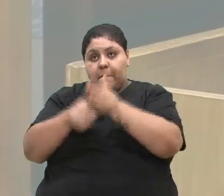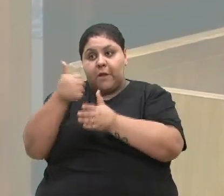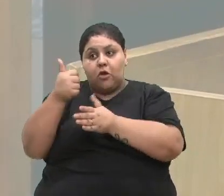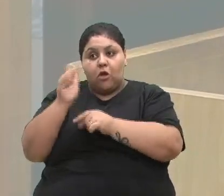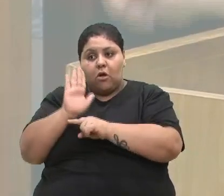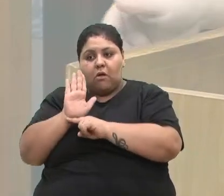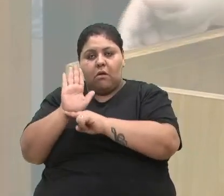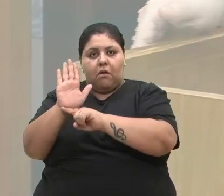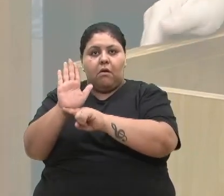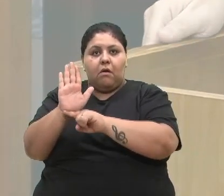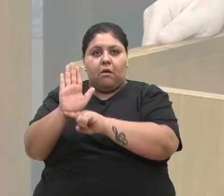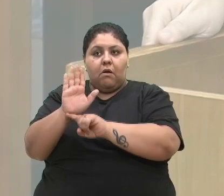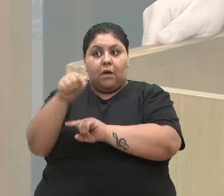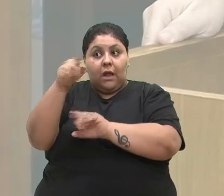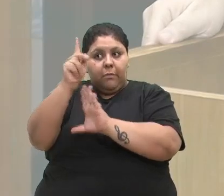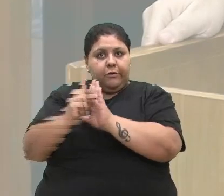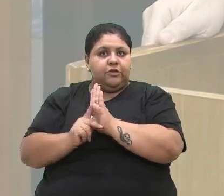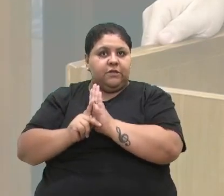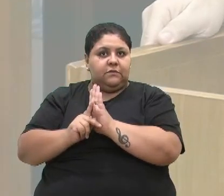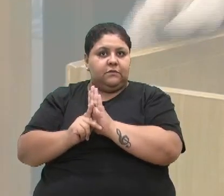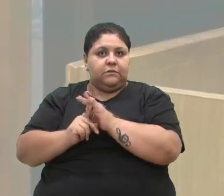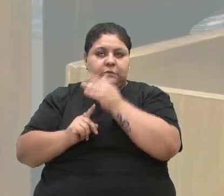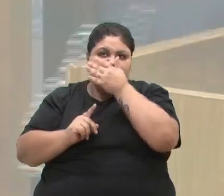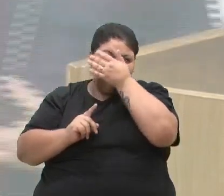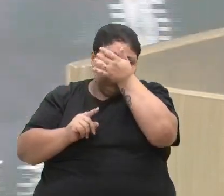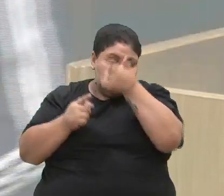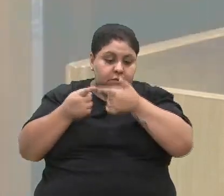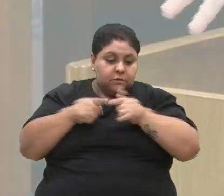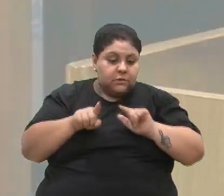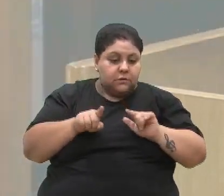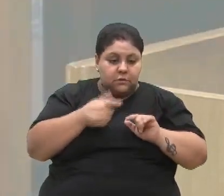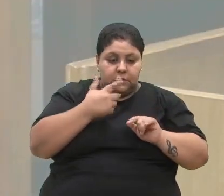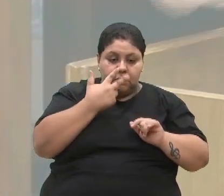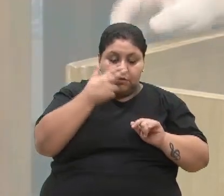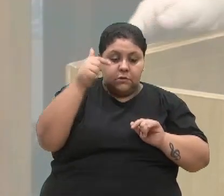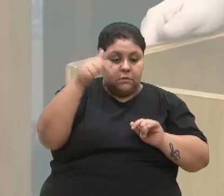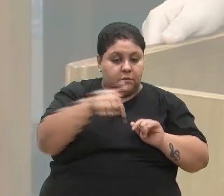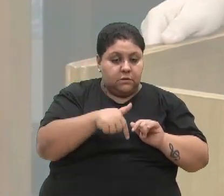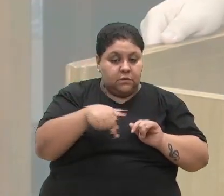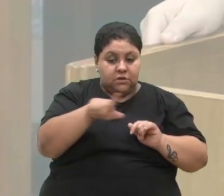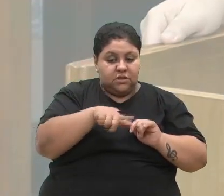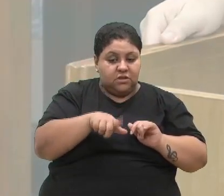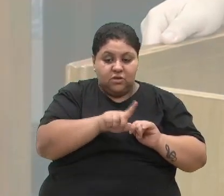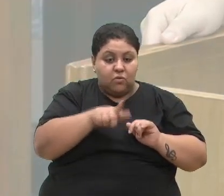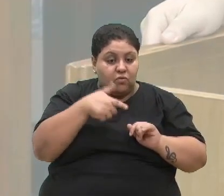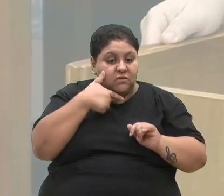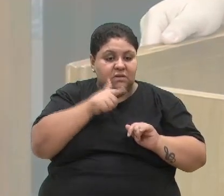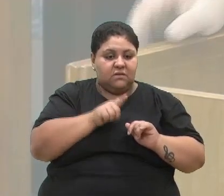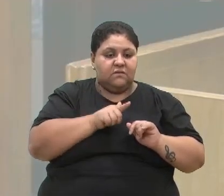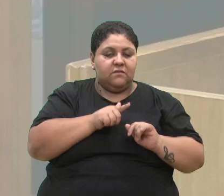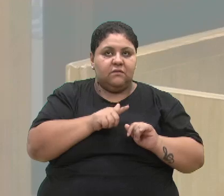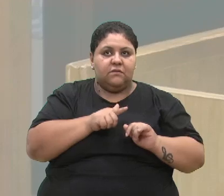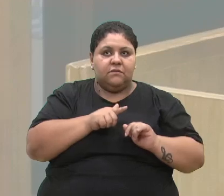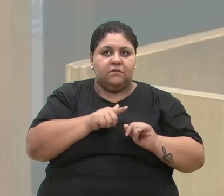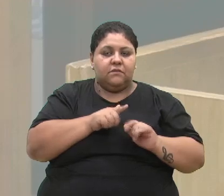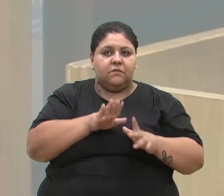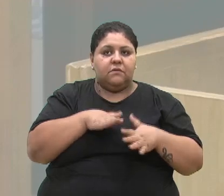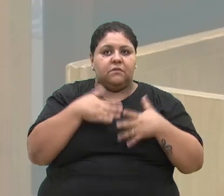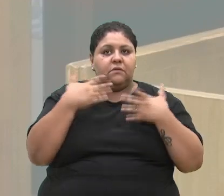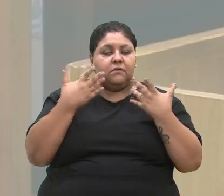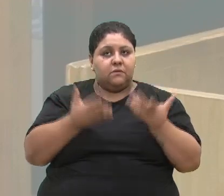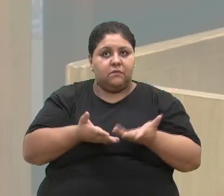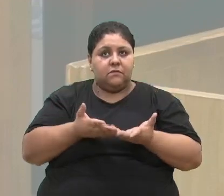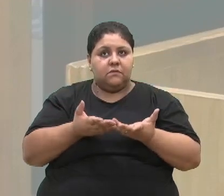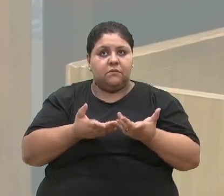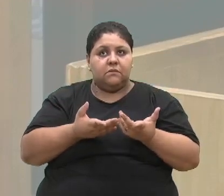beneficiar ainda mais aquele projeto. Mas que nem isso a gente consegue. Que nem isso. Então,